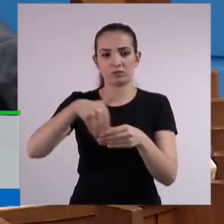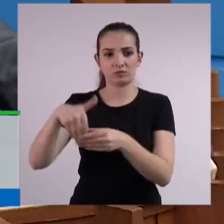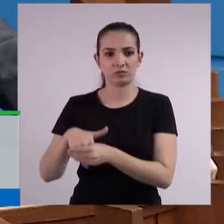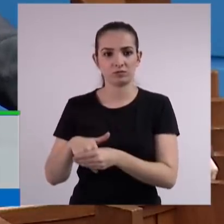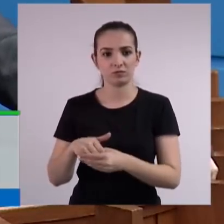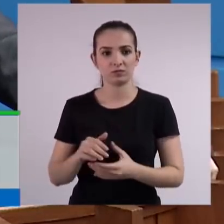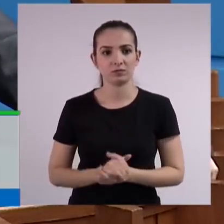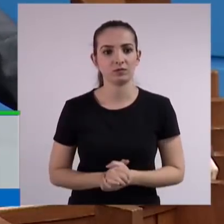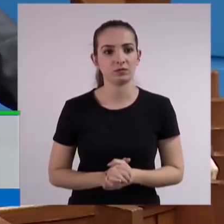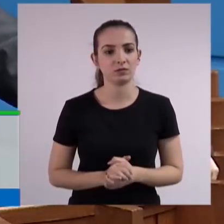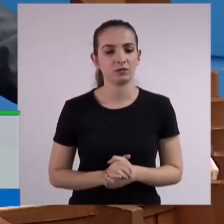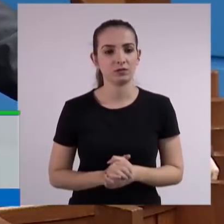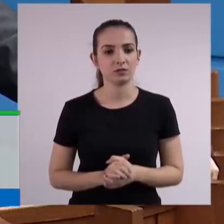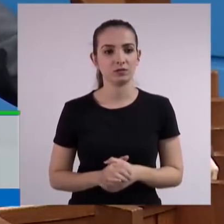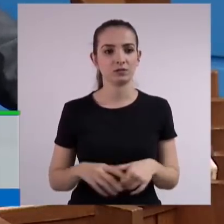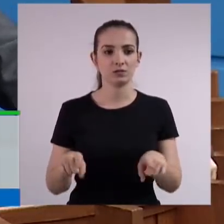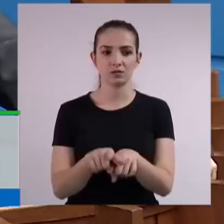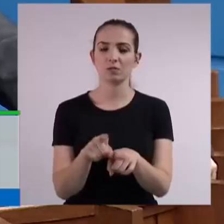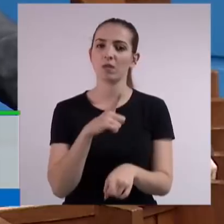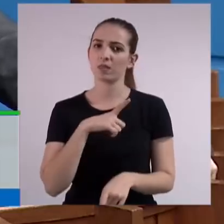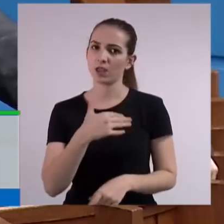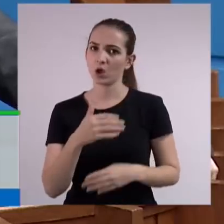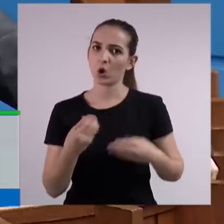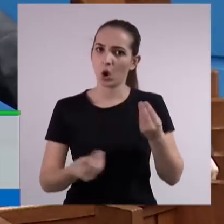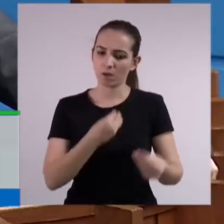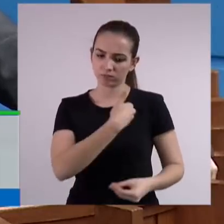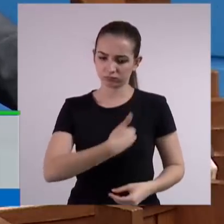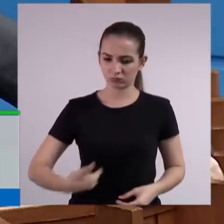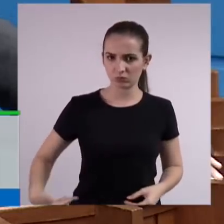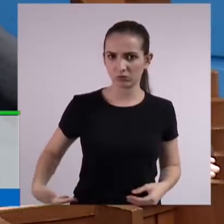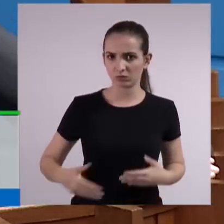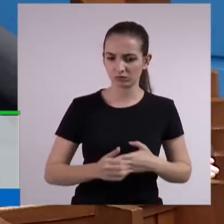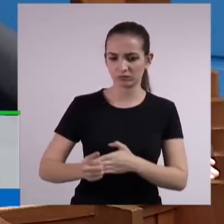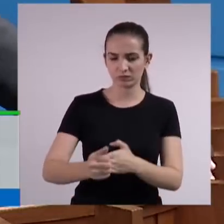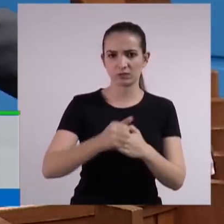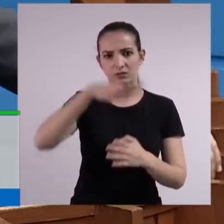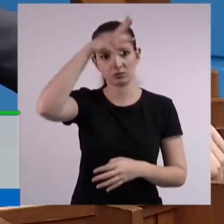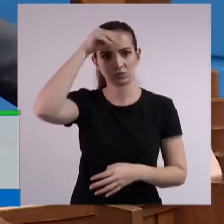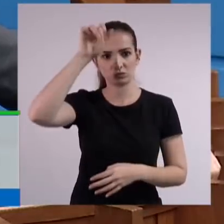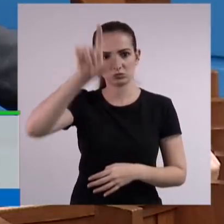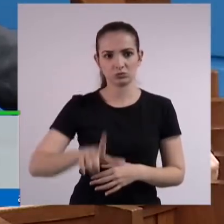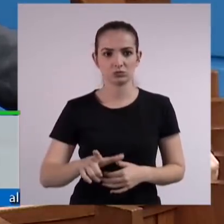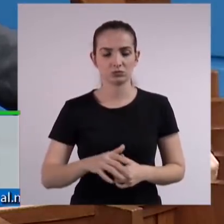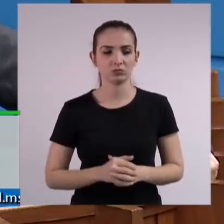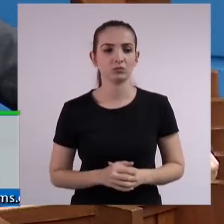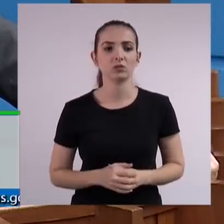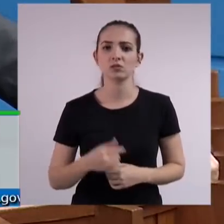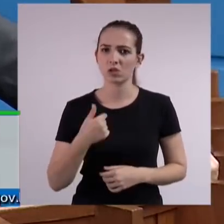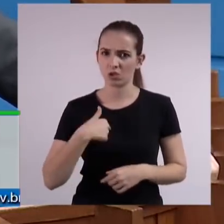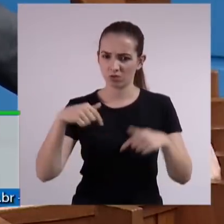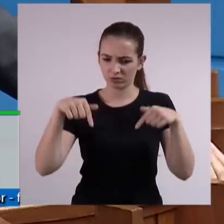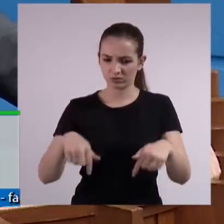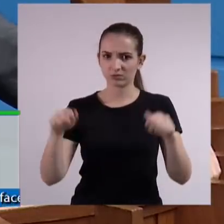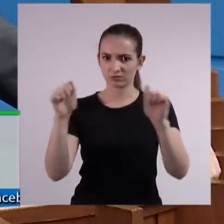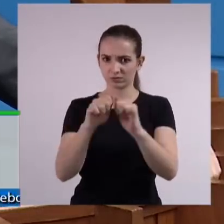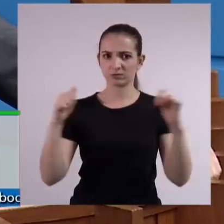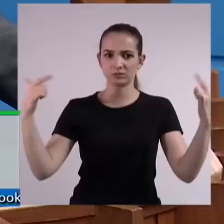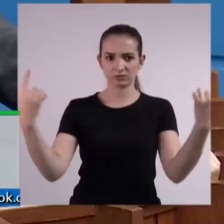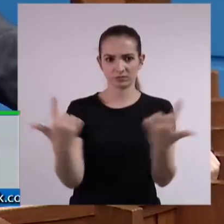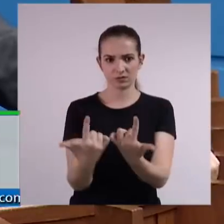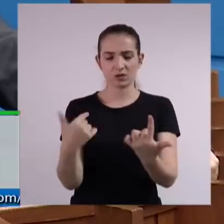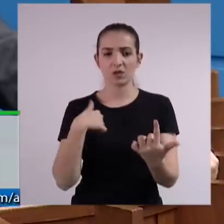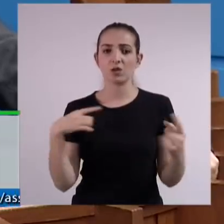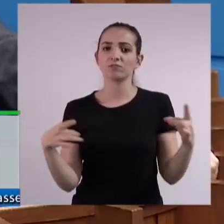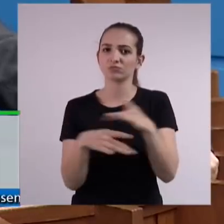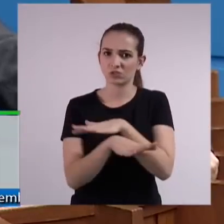relação a governar Mato Grosso do Sul. Estou aqui, nesta casa, ao encerrar